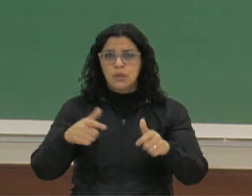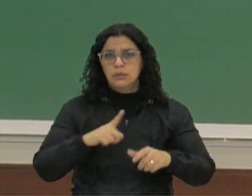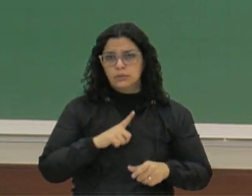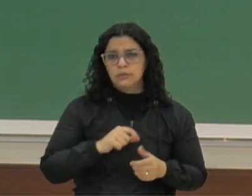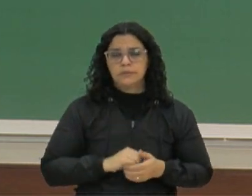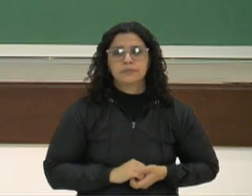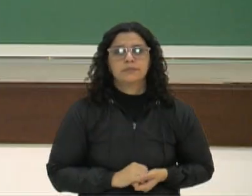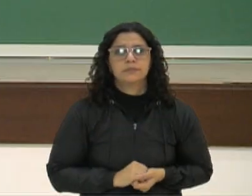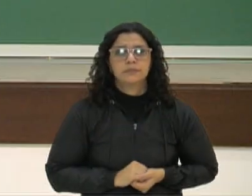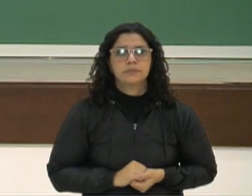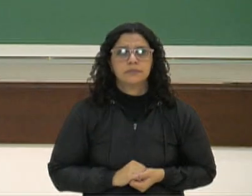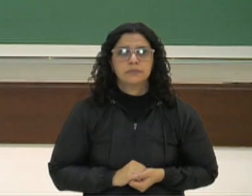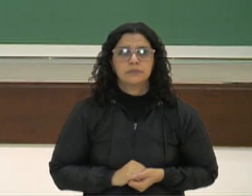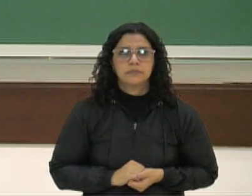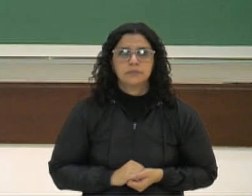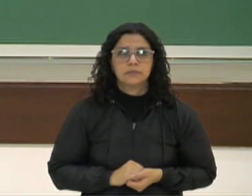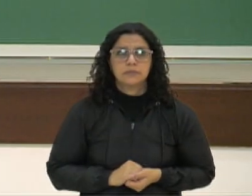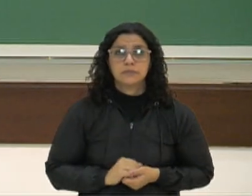atividade.